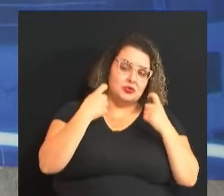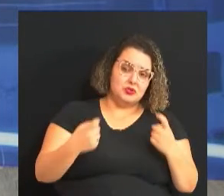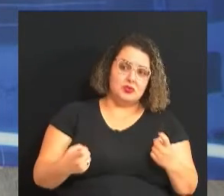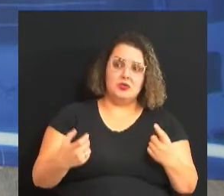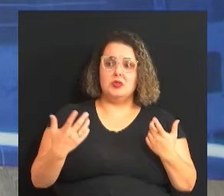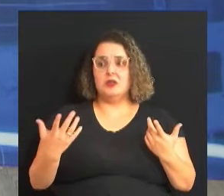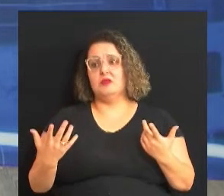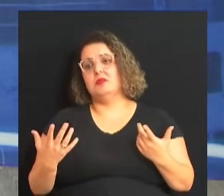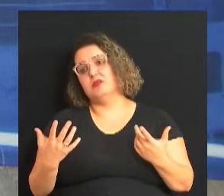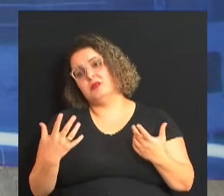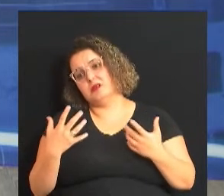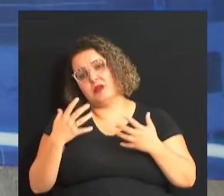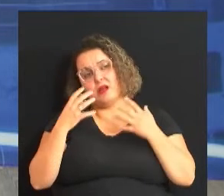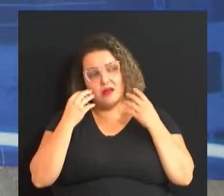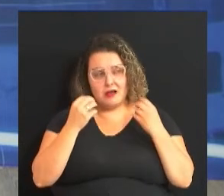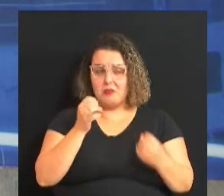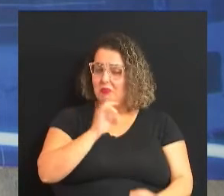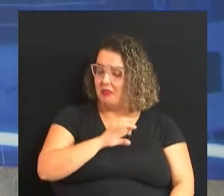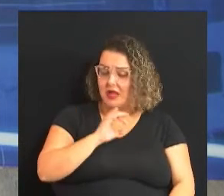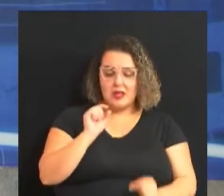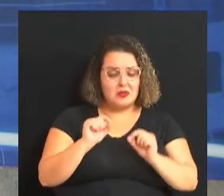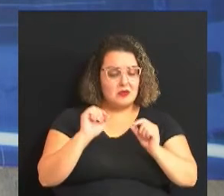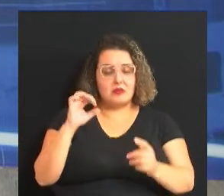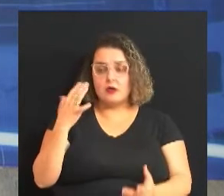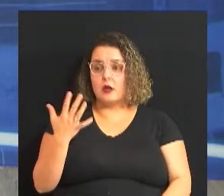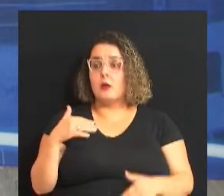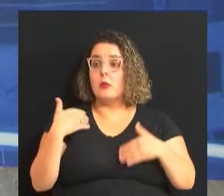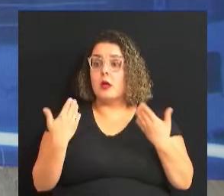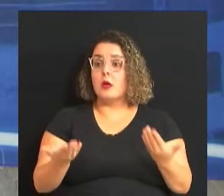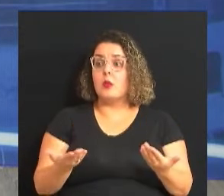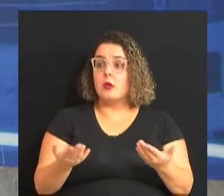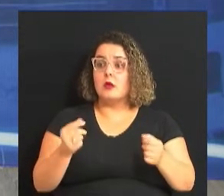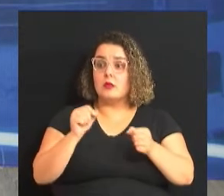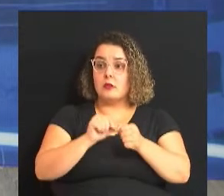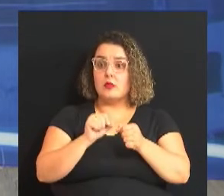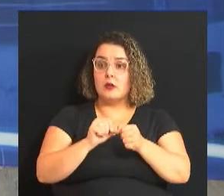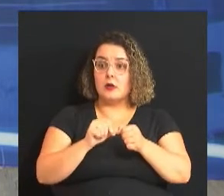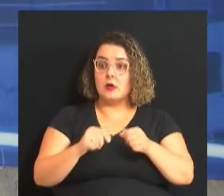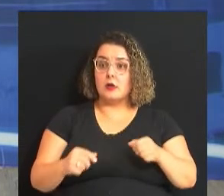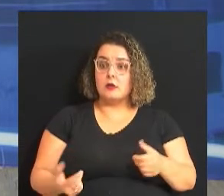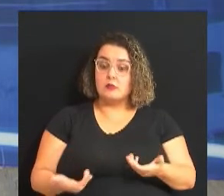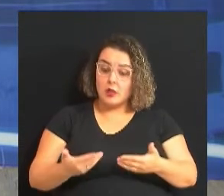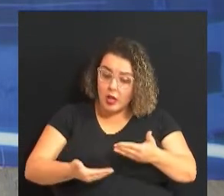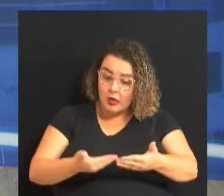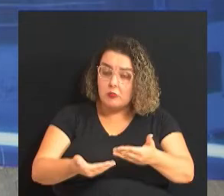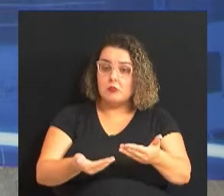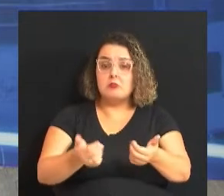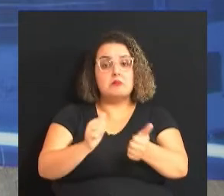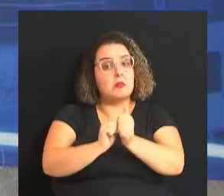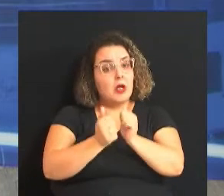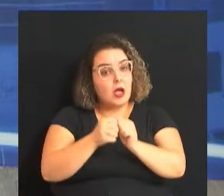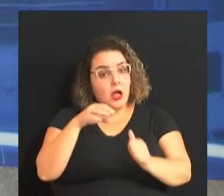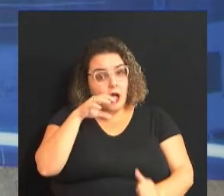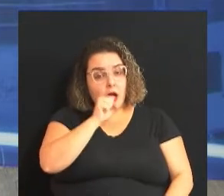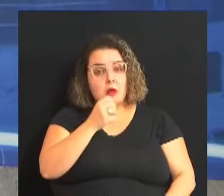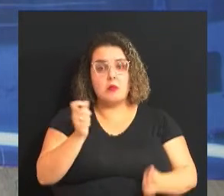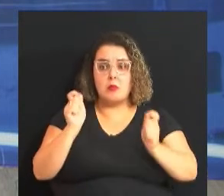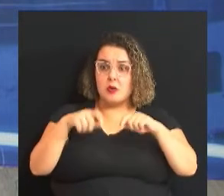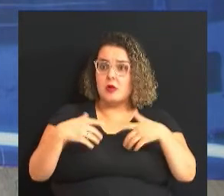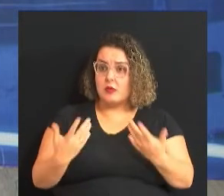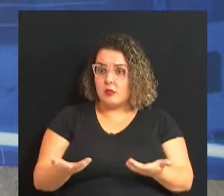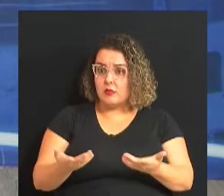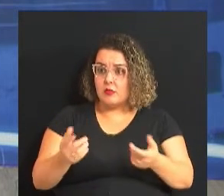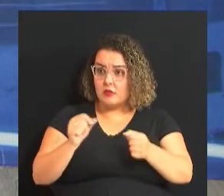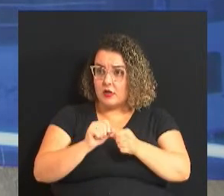com receio do que vai acontecer, mas quando faz o procedimento, vê que a adaptação é muito rápida. É possível aí, como o senhor disse, fazer